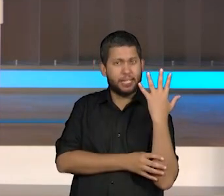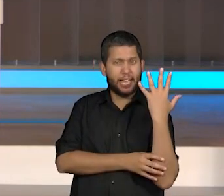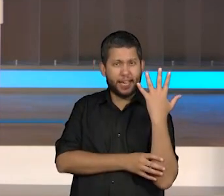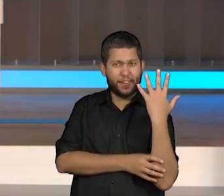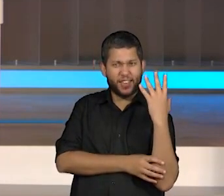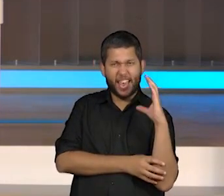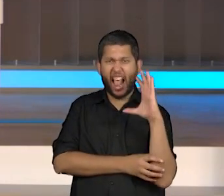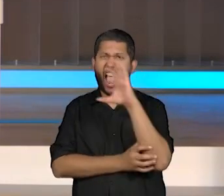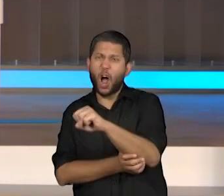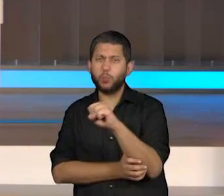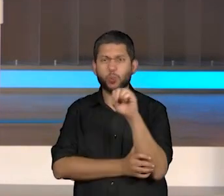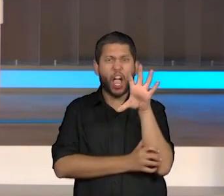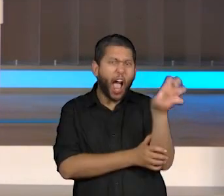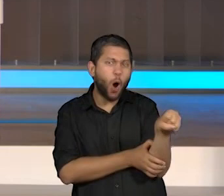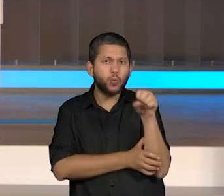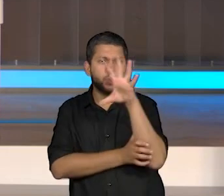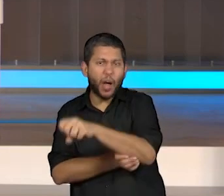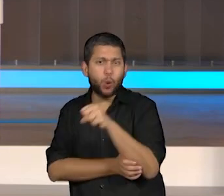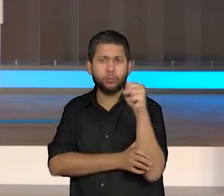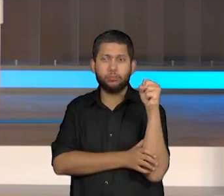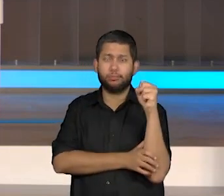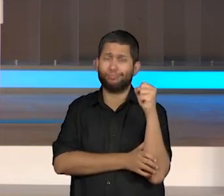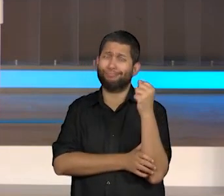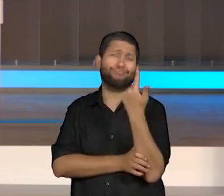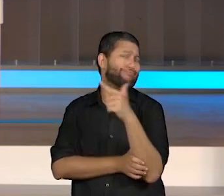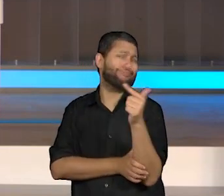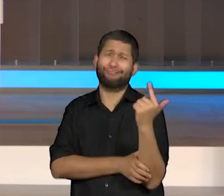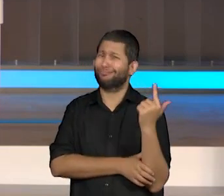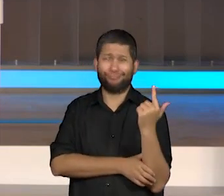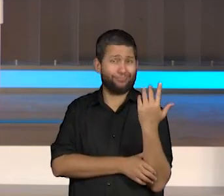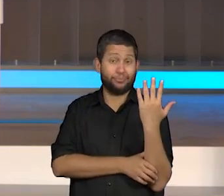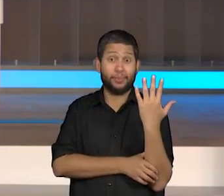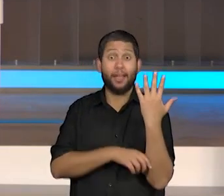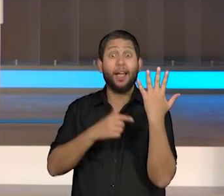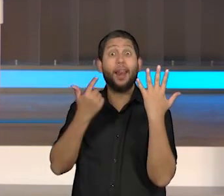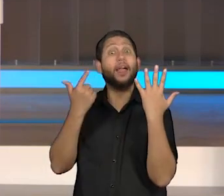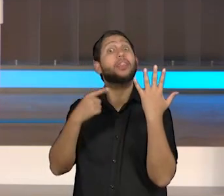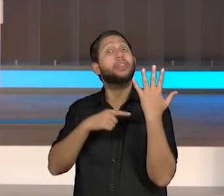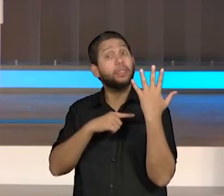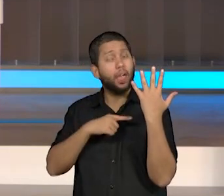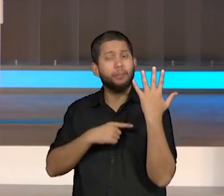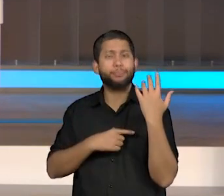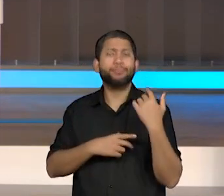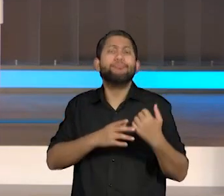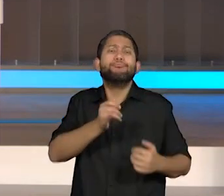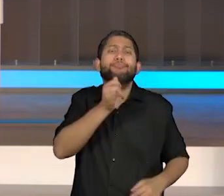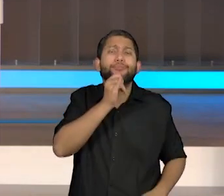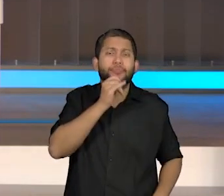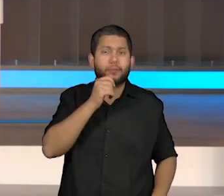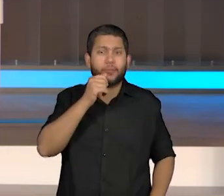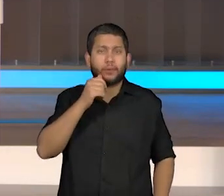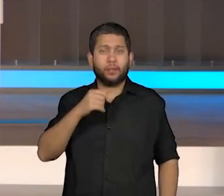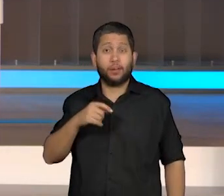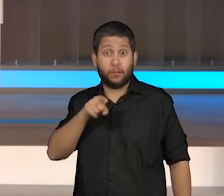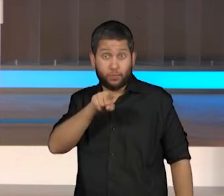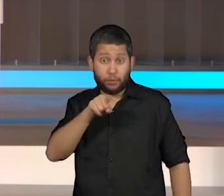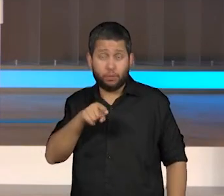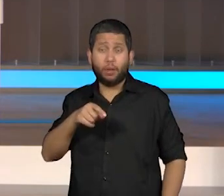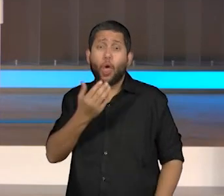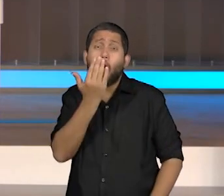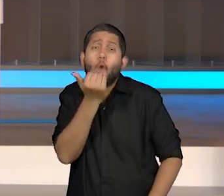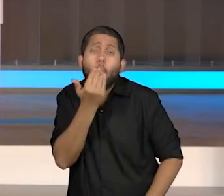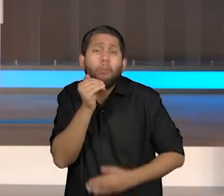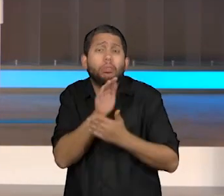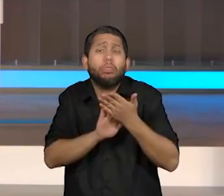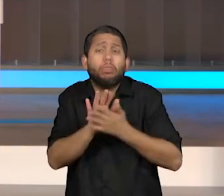para comer. Elas se alimentam de uma outra forma, não é verdade? Então, a gente diz que as plantas produzem o seu